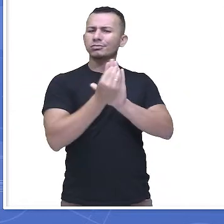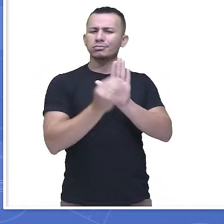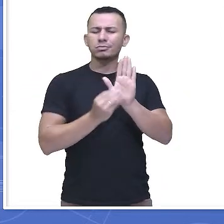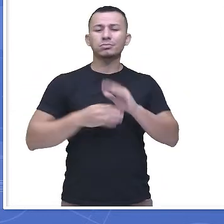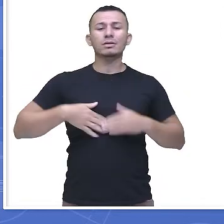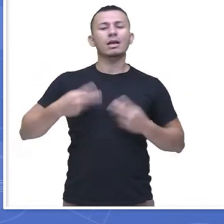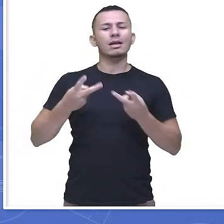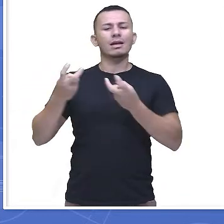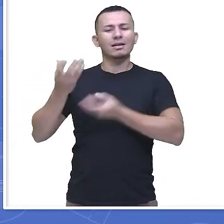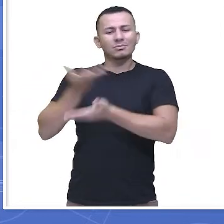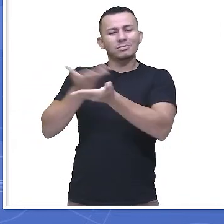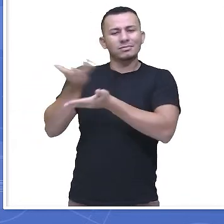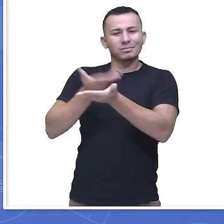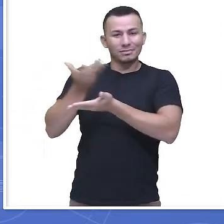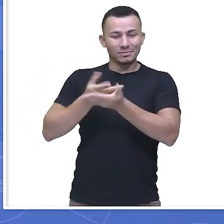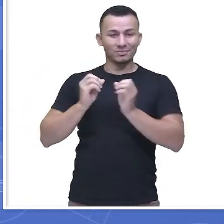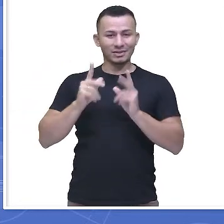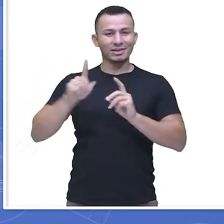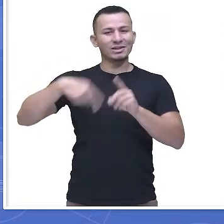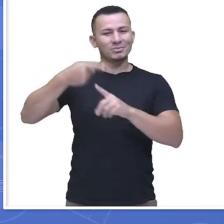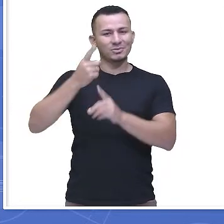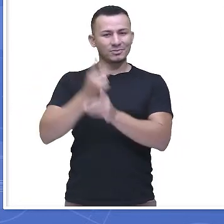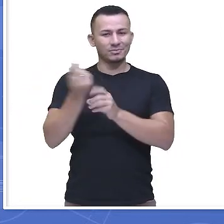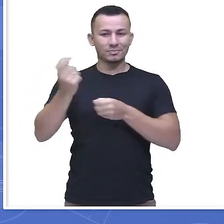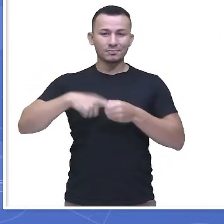possa interagir, tá bom? Então, até daqui a pouco.